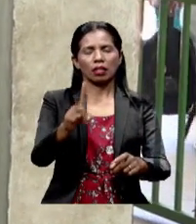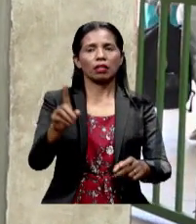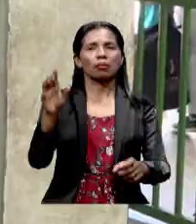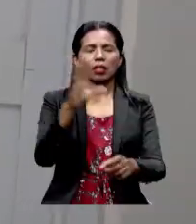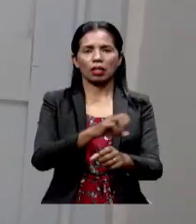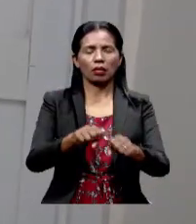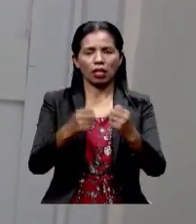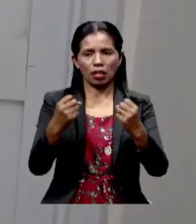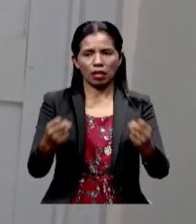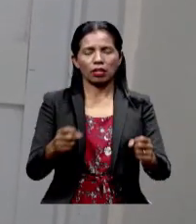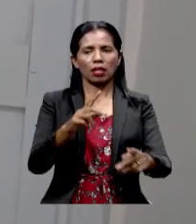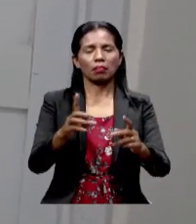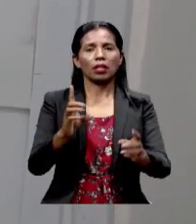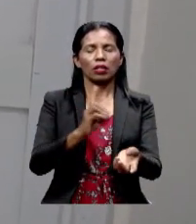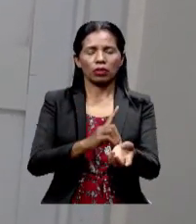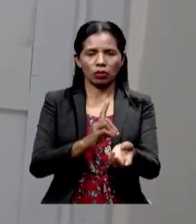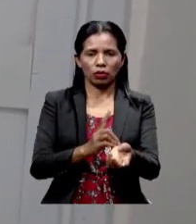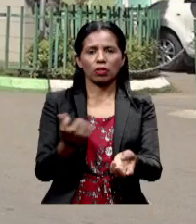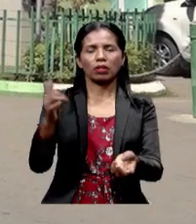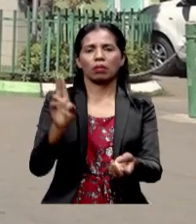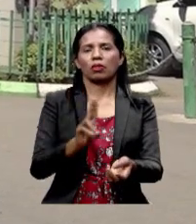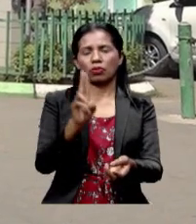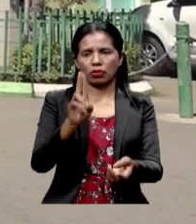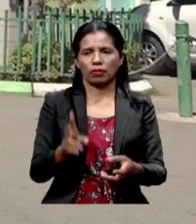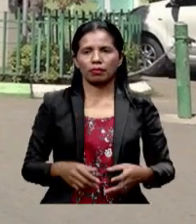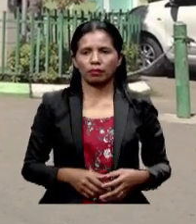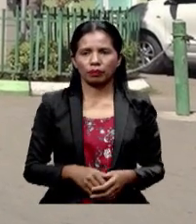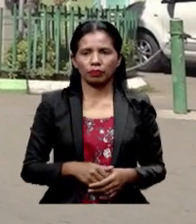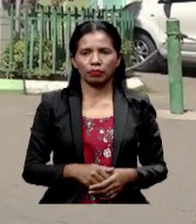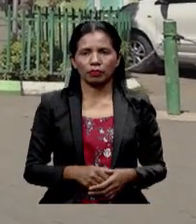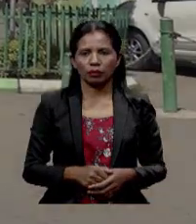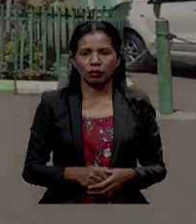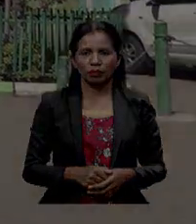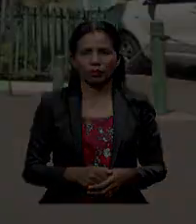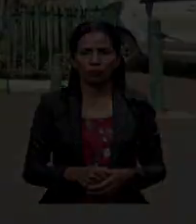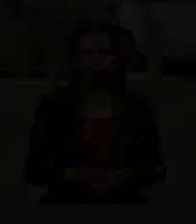ne bai bai pessoal saudi sira makutiliza Santina de Jesus Tomas Suarez Yemen.